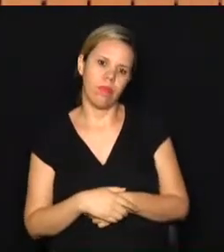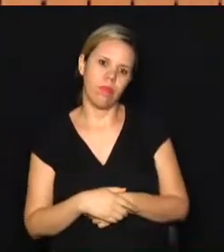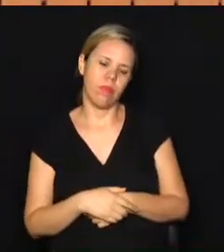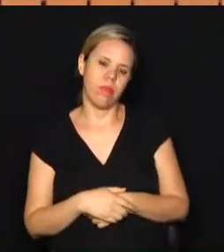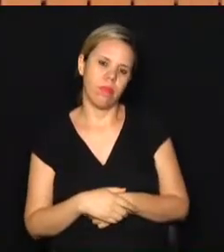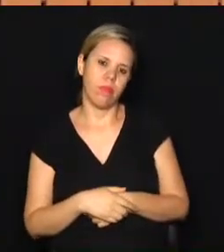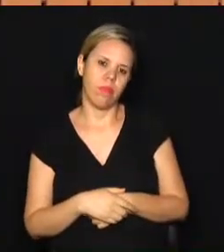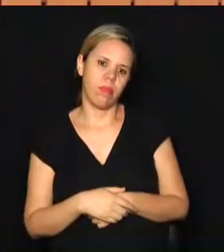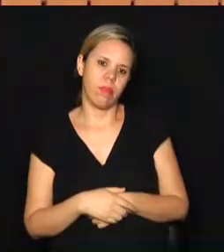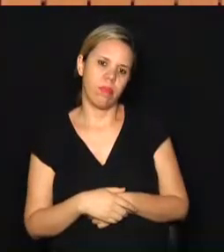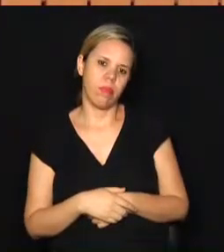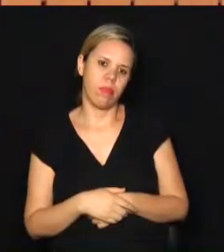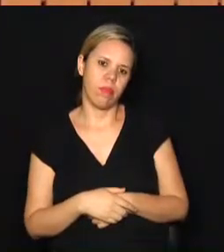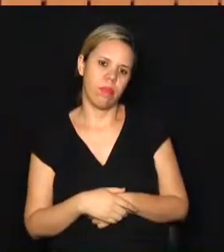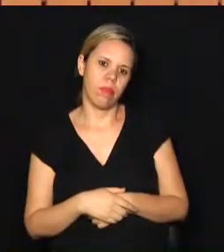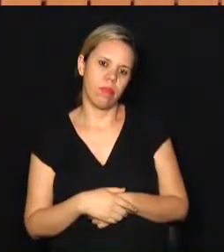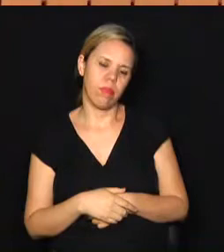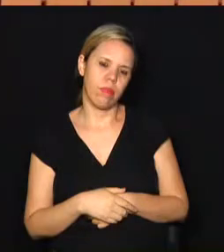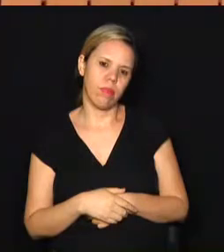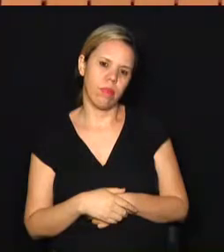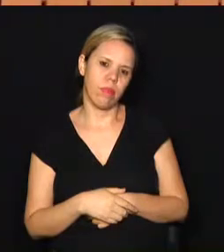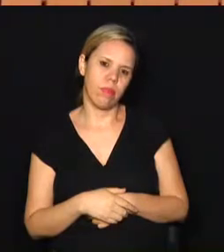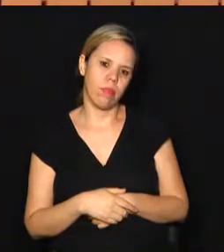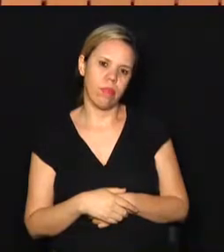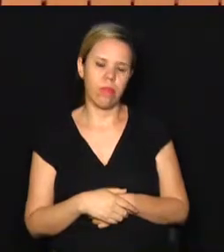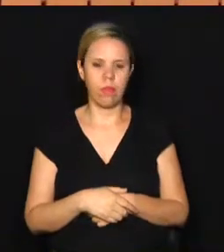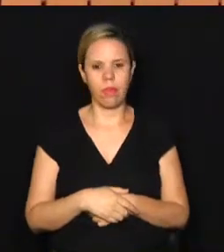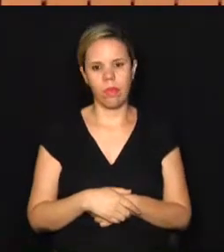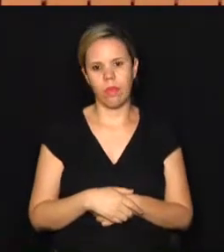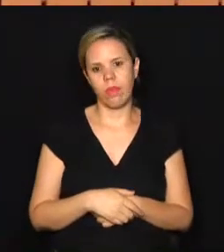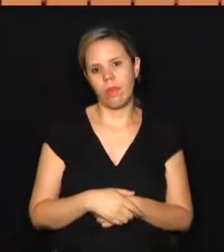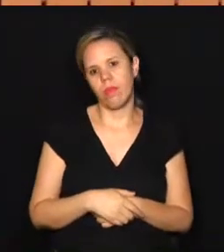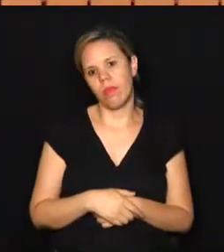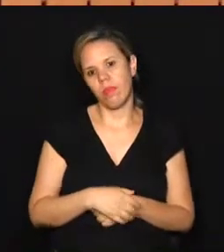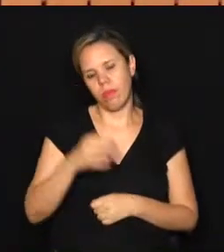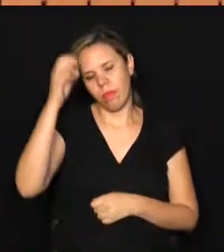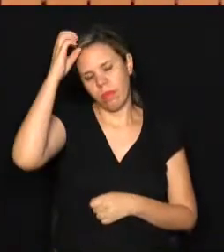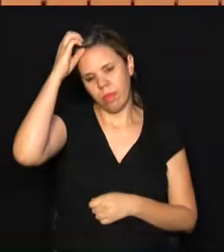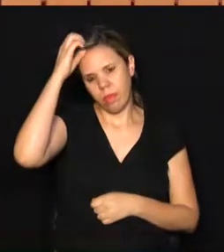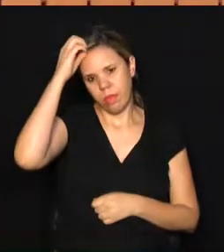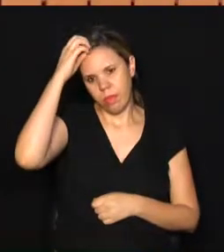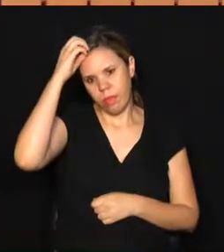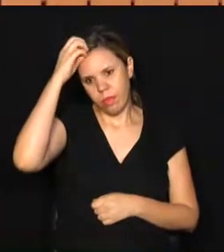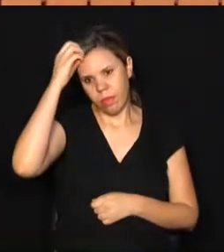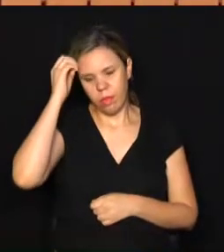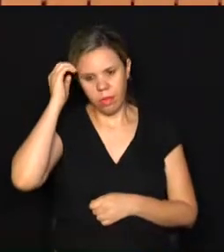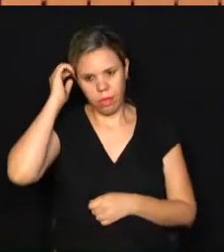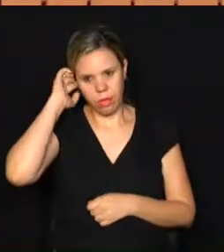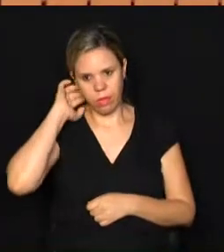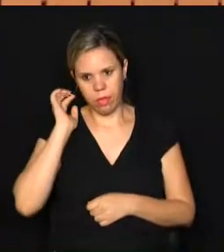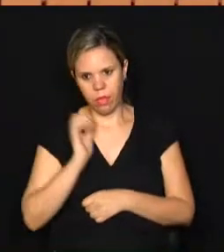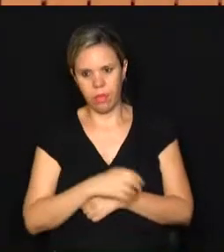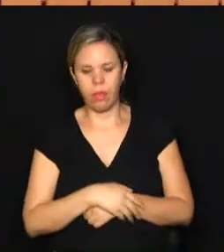Ele está com o Thiago Lira.